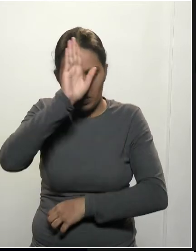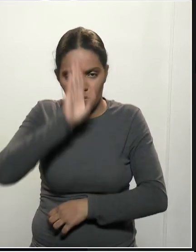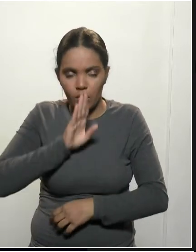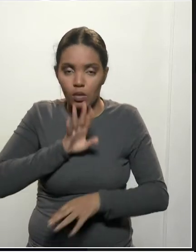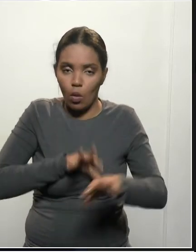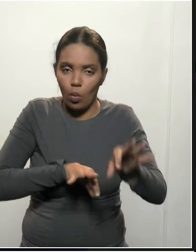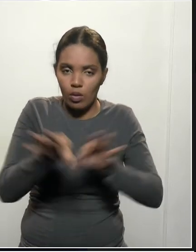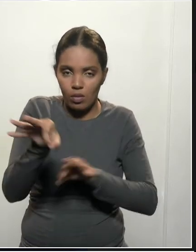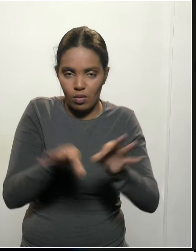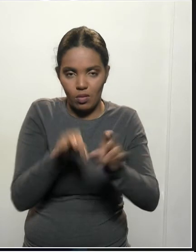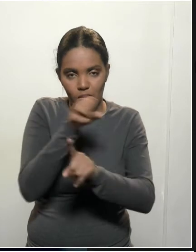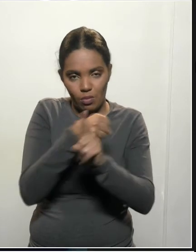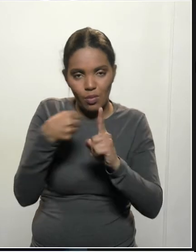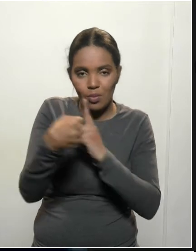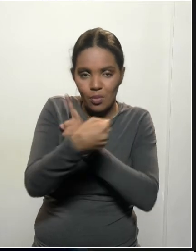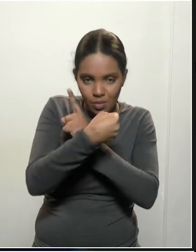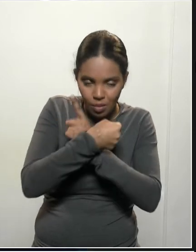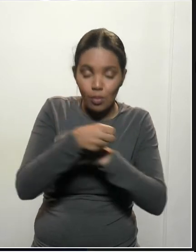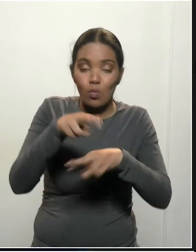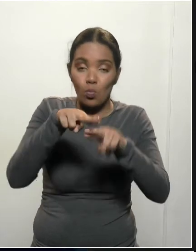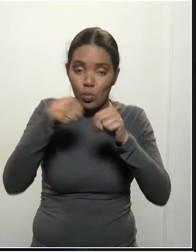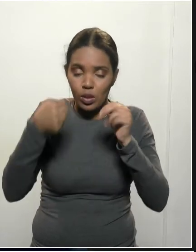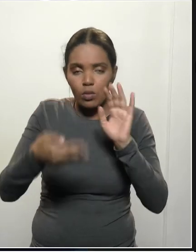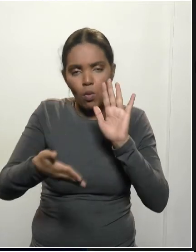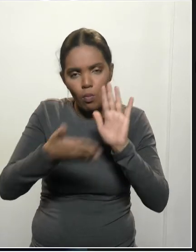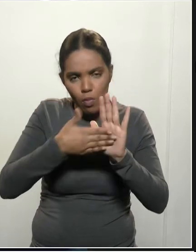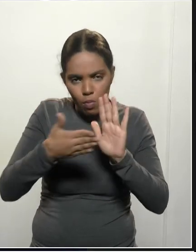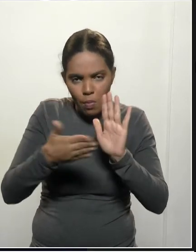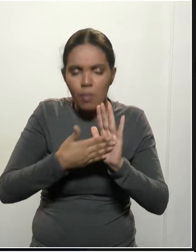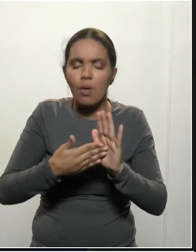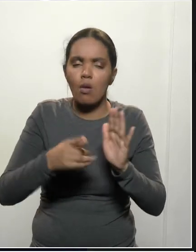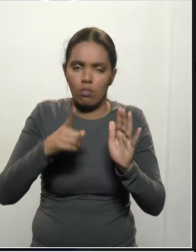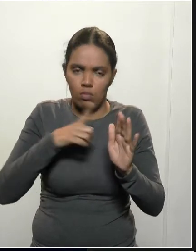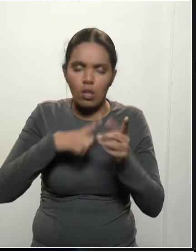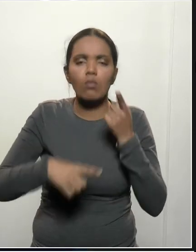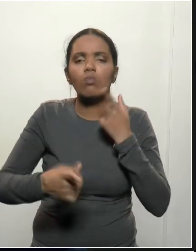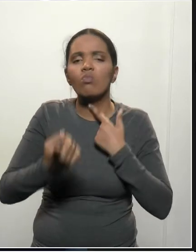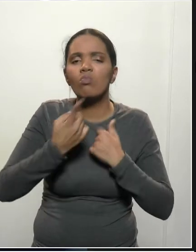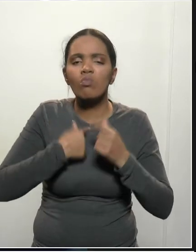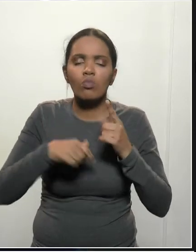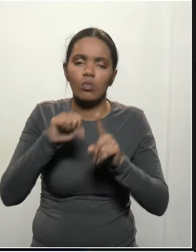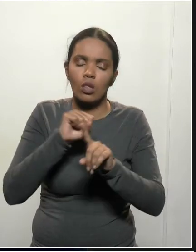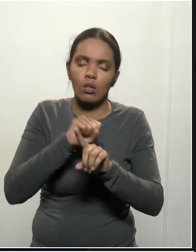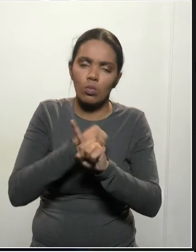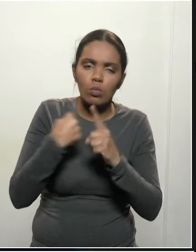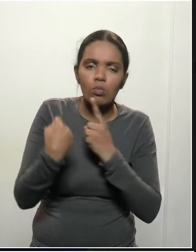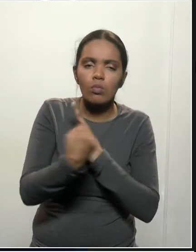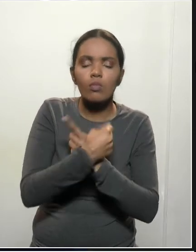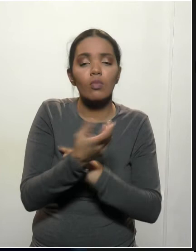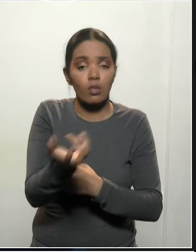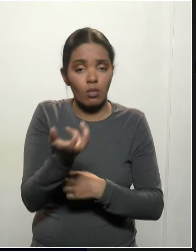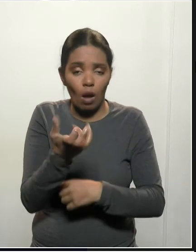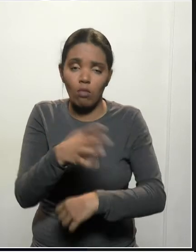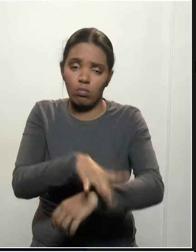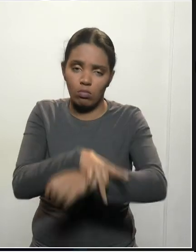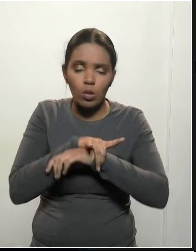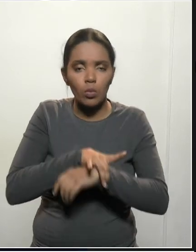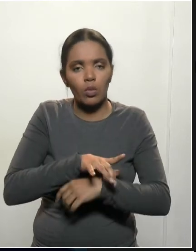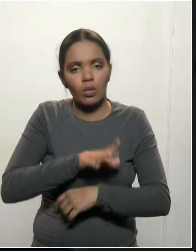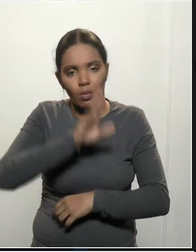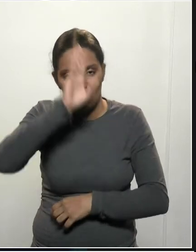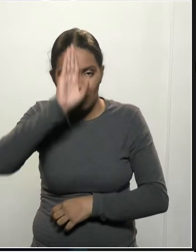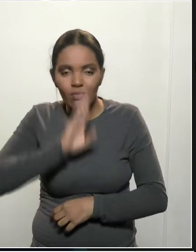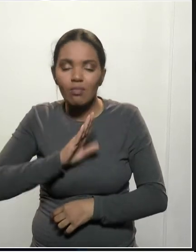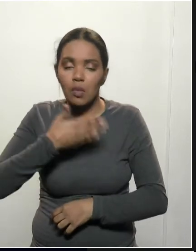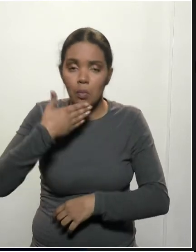ordem social. Assim, a proposição veio ao encontro dos anseios da sociedade que almeja maior segurança pública e, por